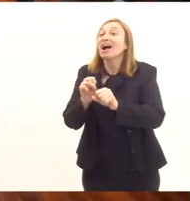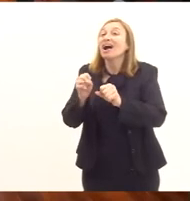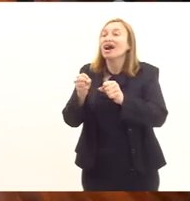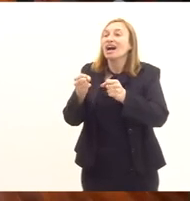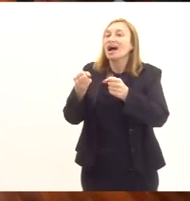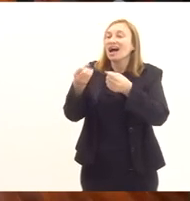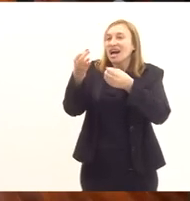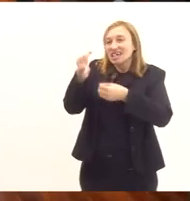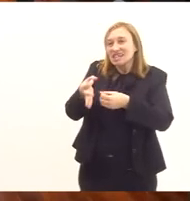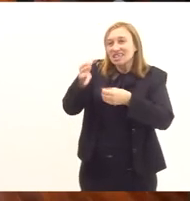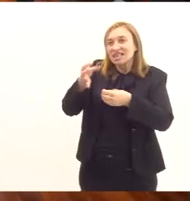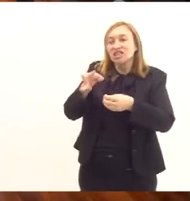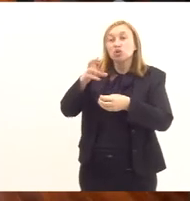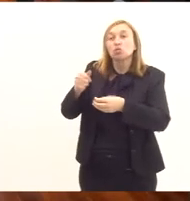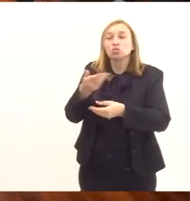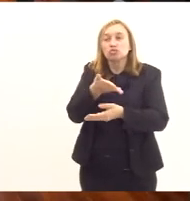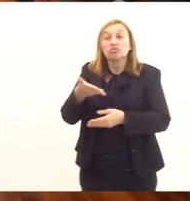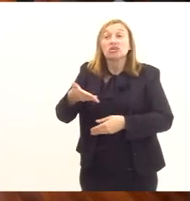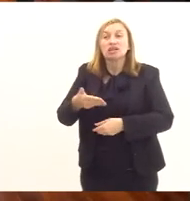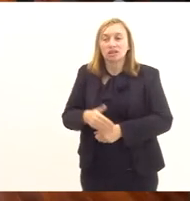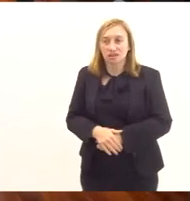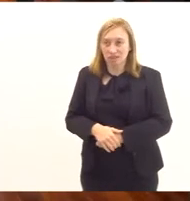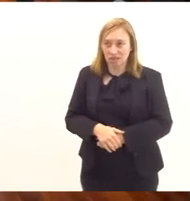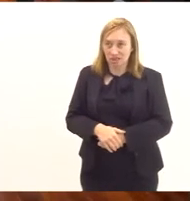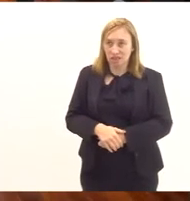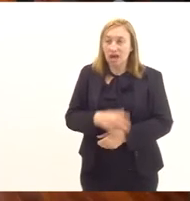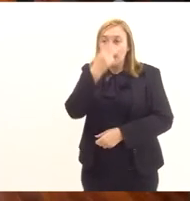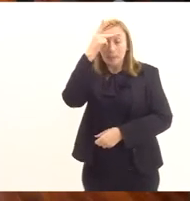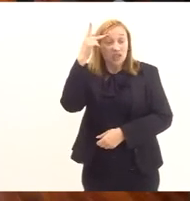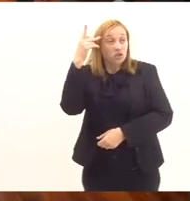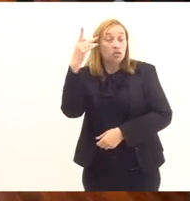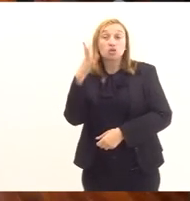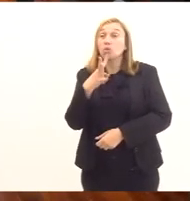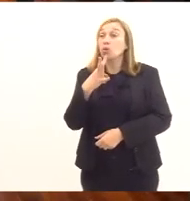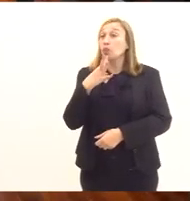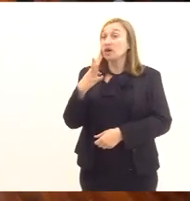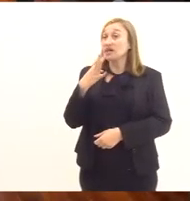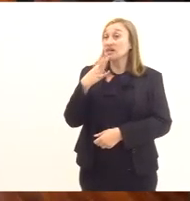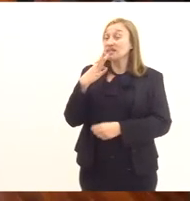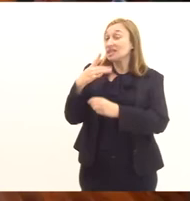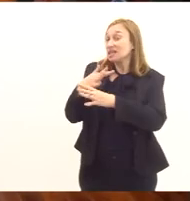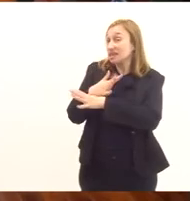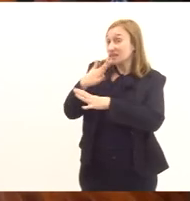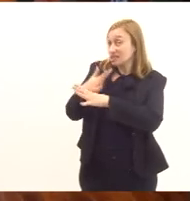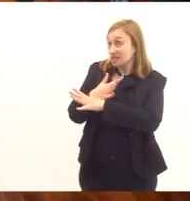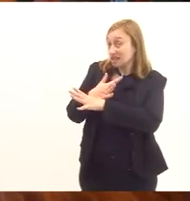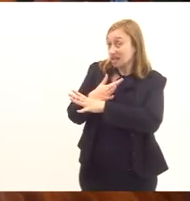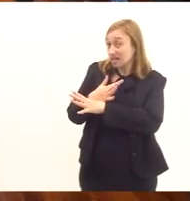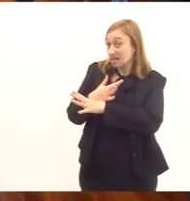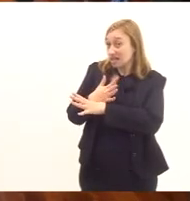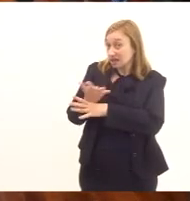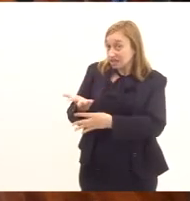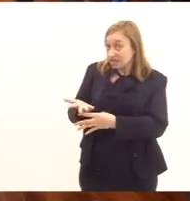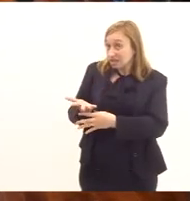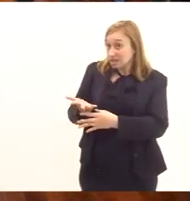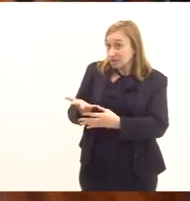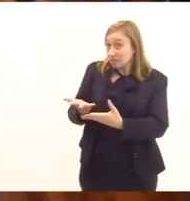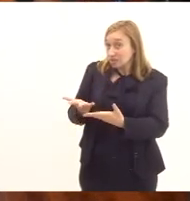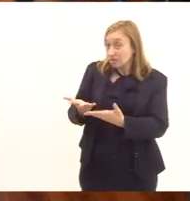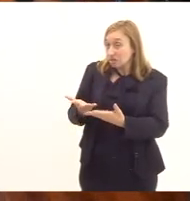para as pessoas jurídicas figuras conhecidas na cidade lá em cima de que